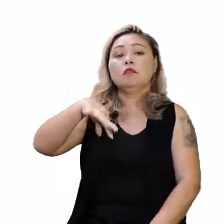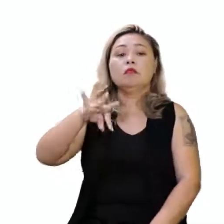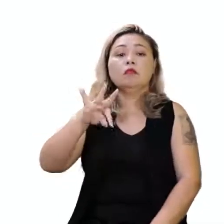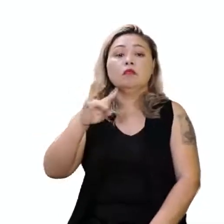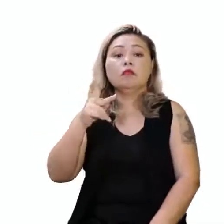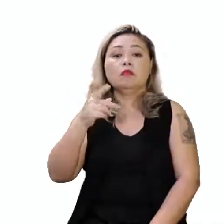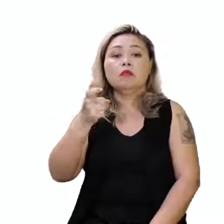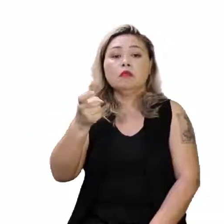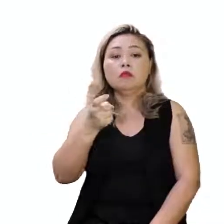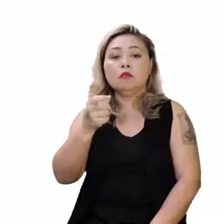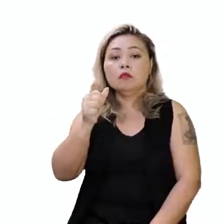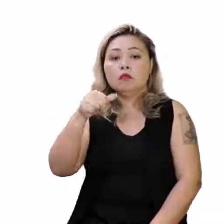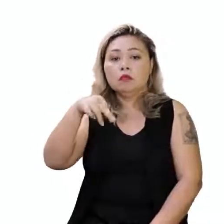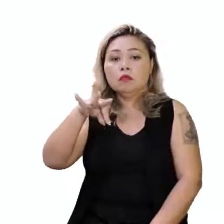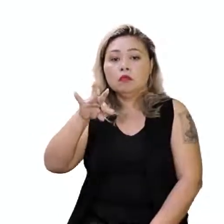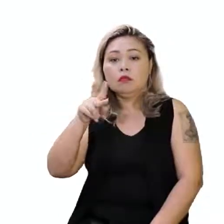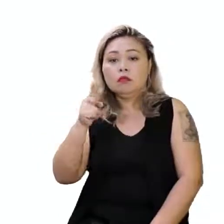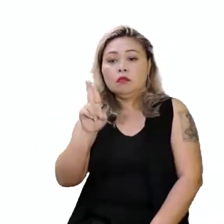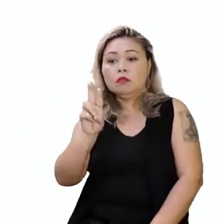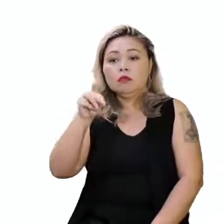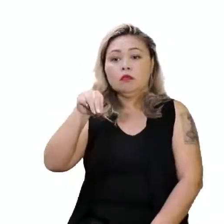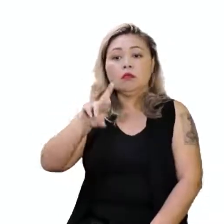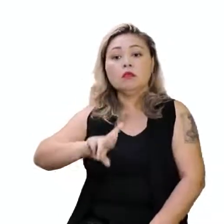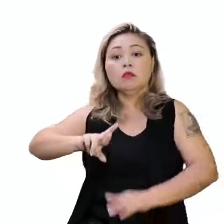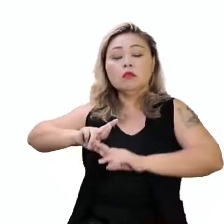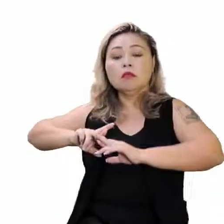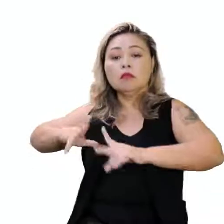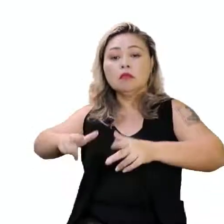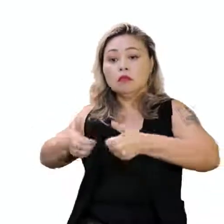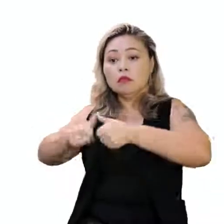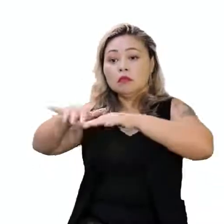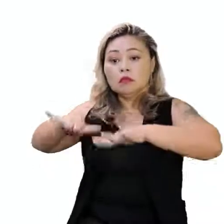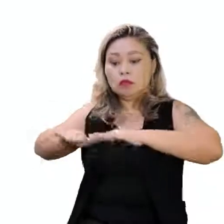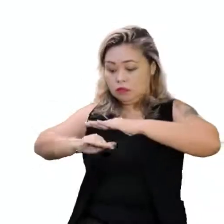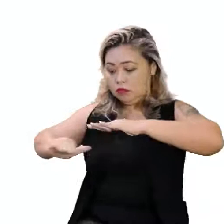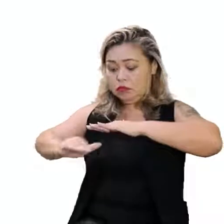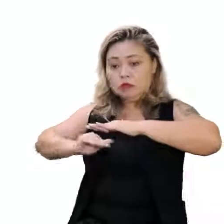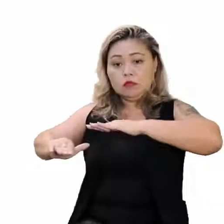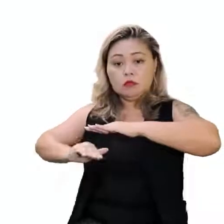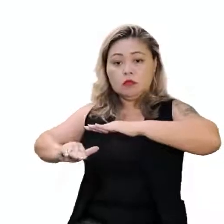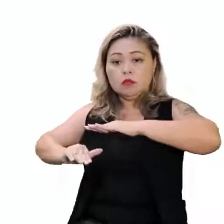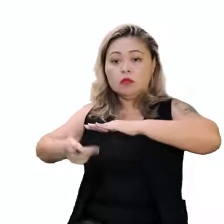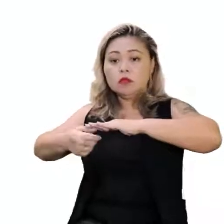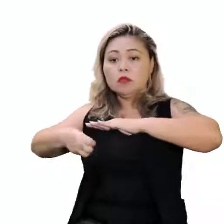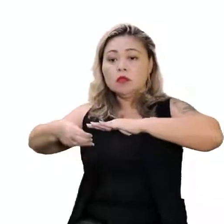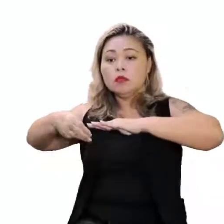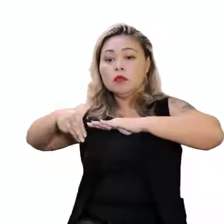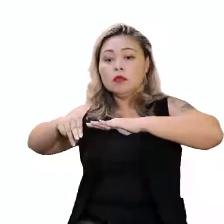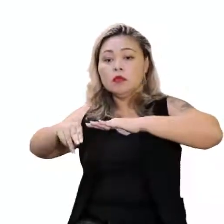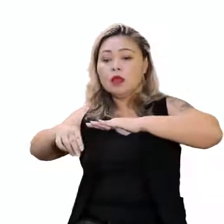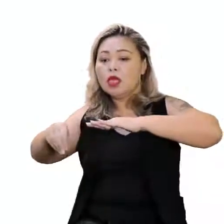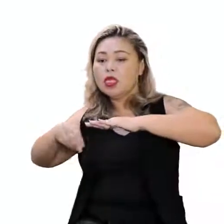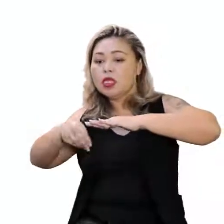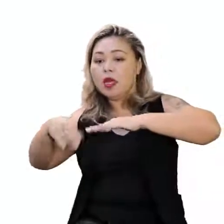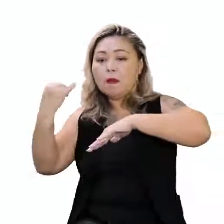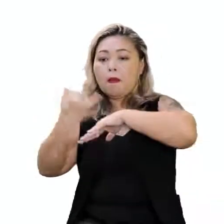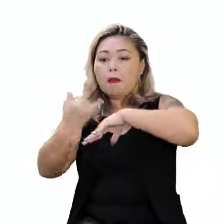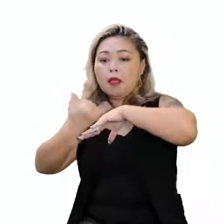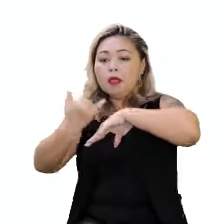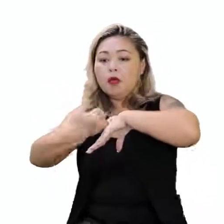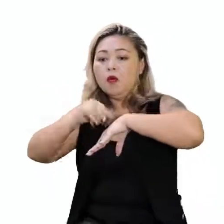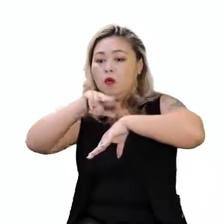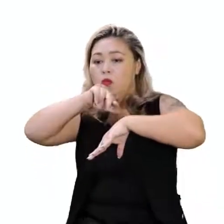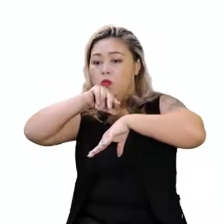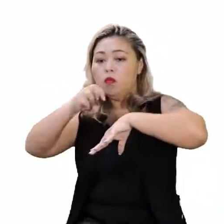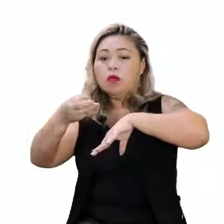Anthoxanthum, que se diferenciou devido a certas espécies estarem fixadas em um substrato contaminado com metais pesados. Então,